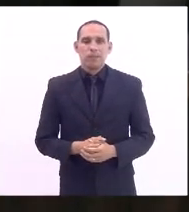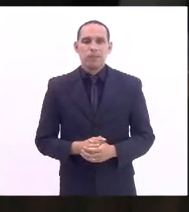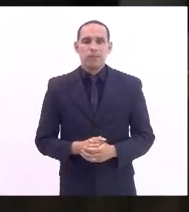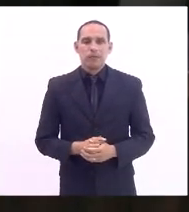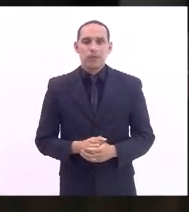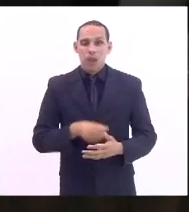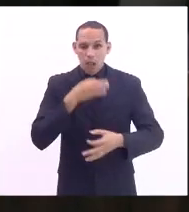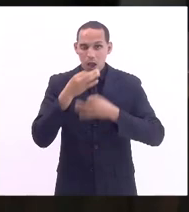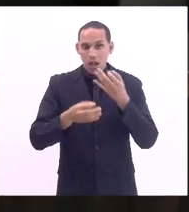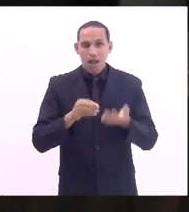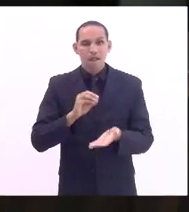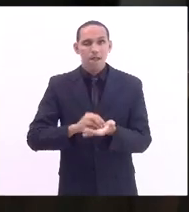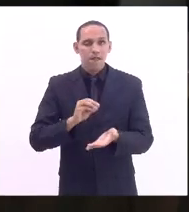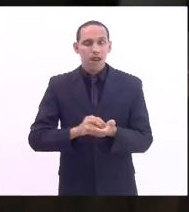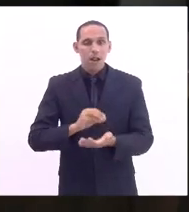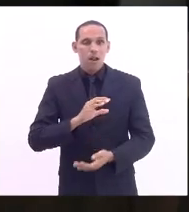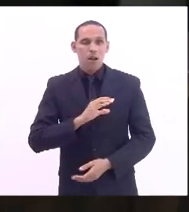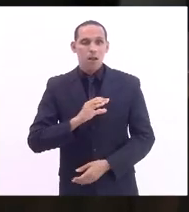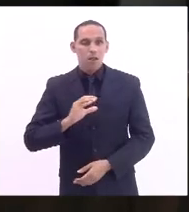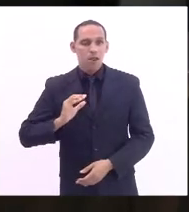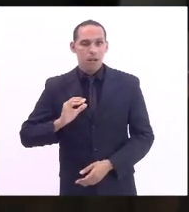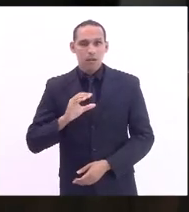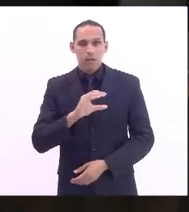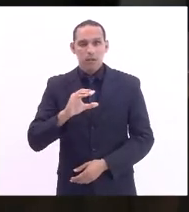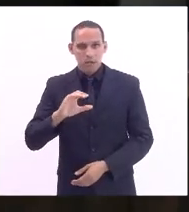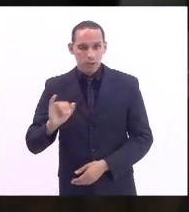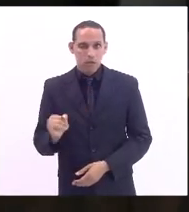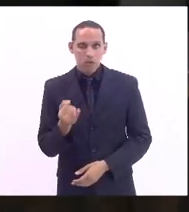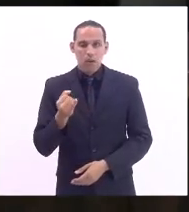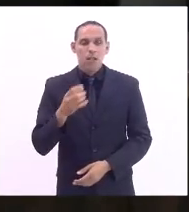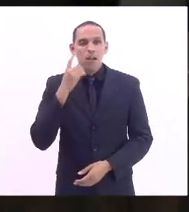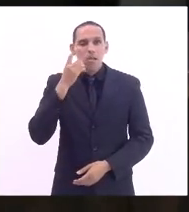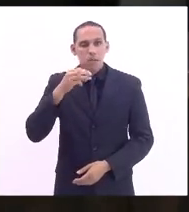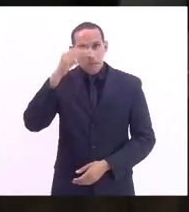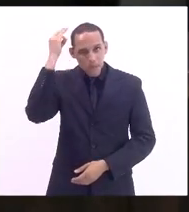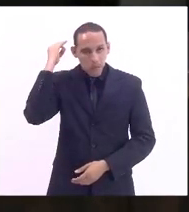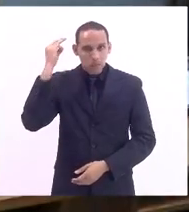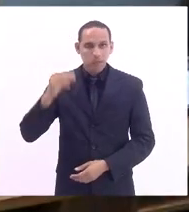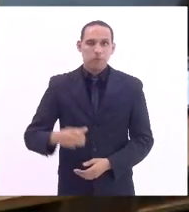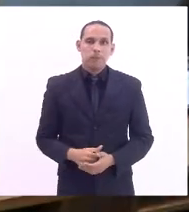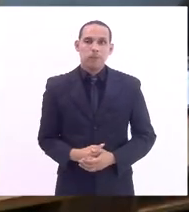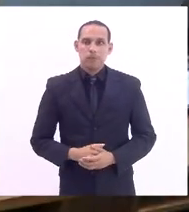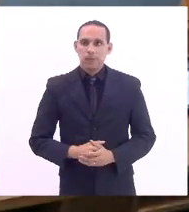Pendendo de pareceres da Comissão de Constituição e Justiça, deputado Márcio Pacheco.